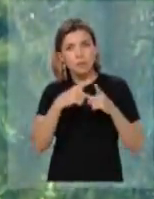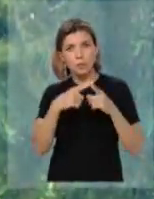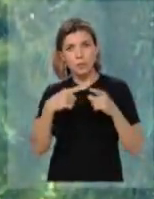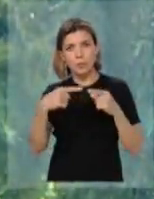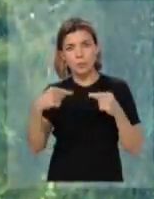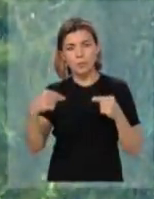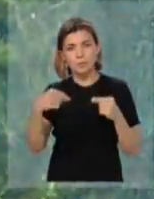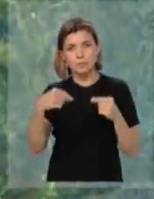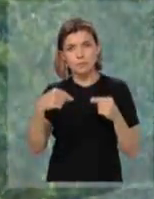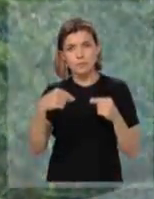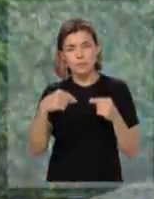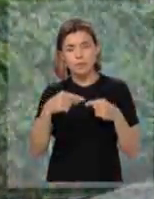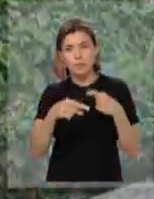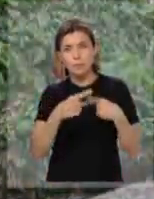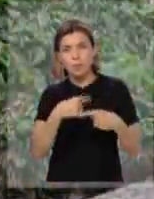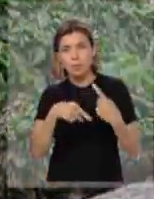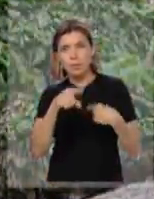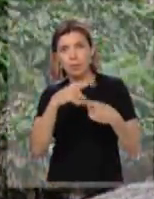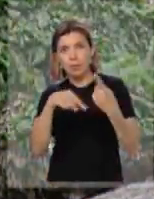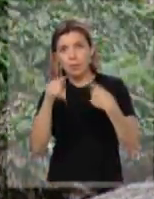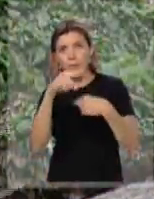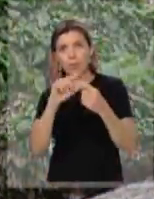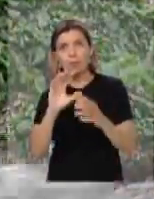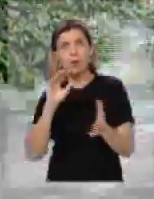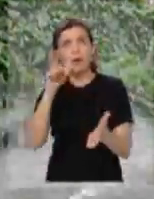essas algas os ancestrais das plantas.